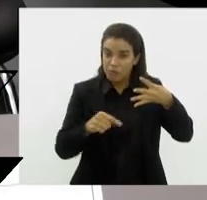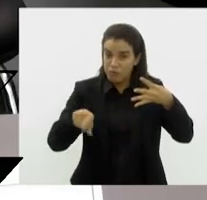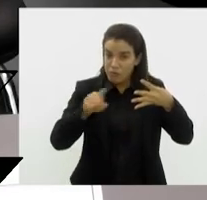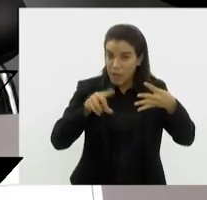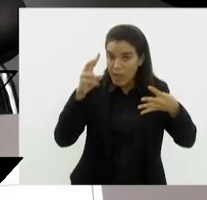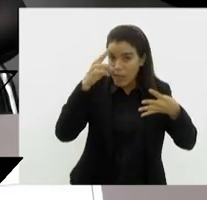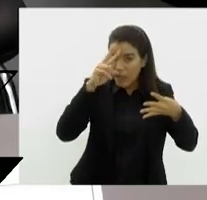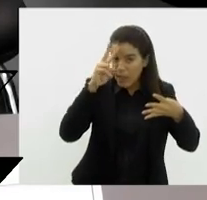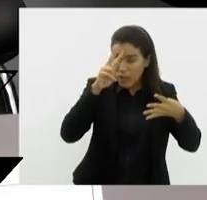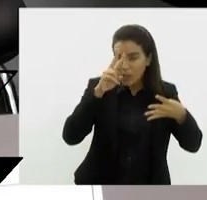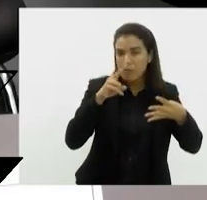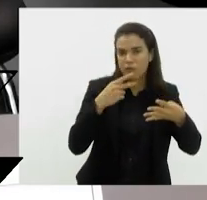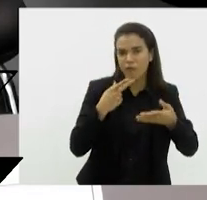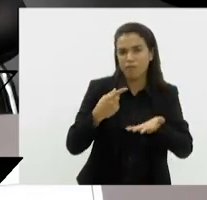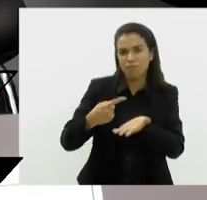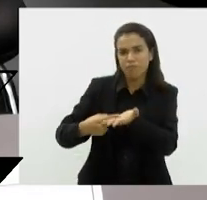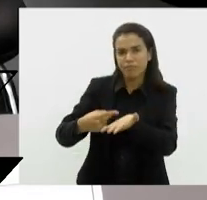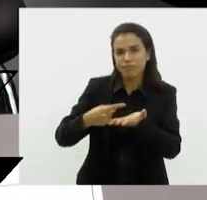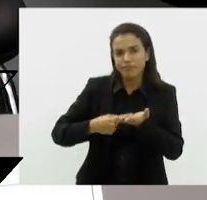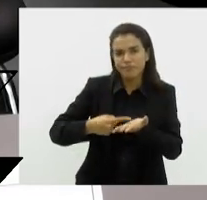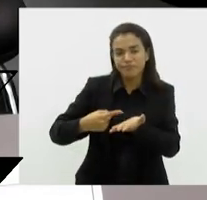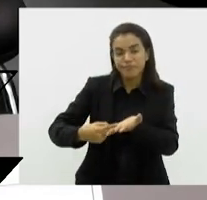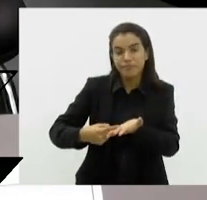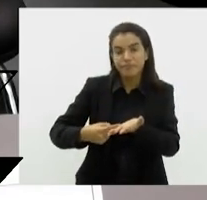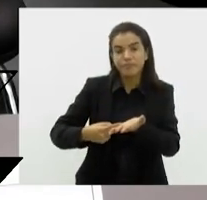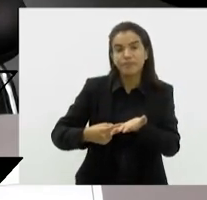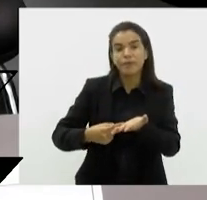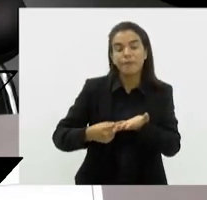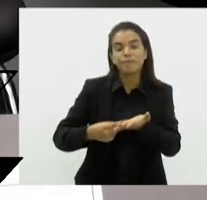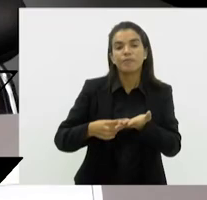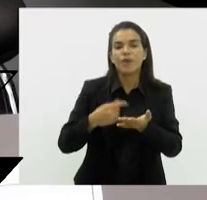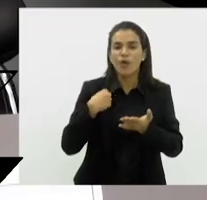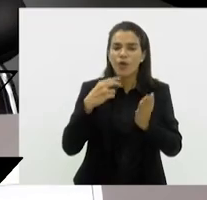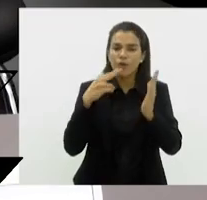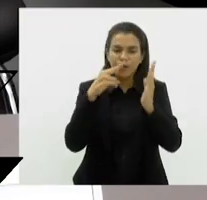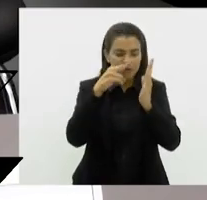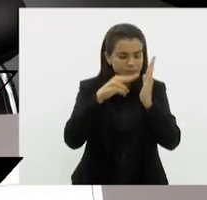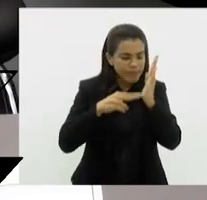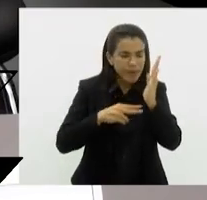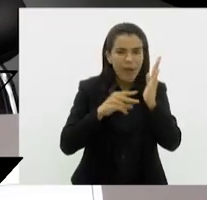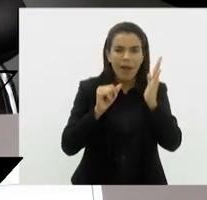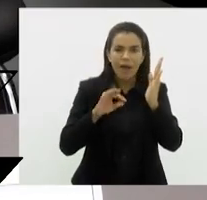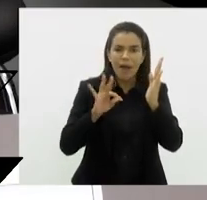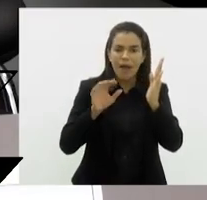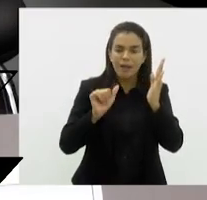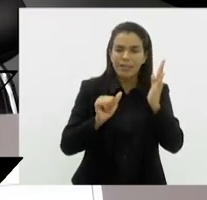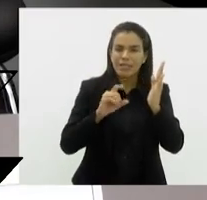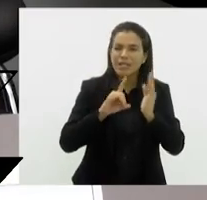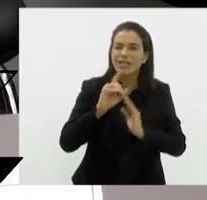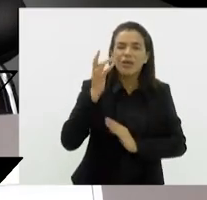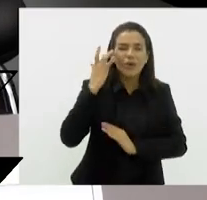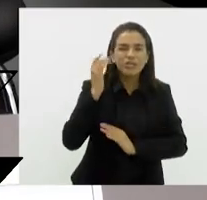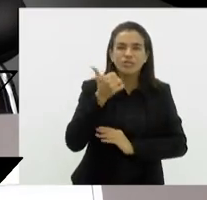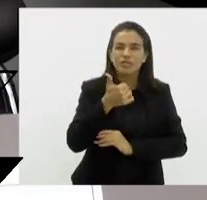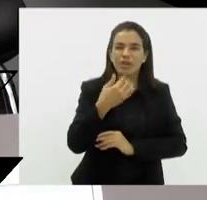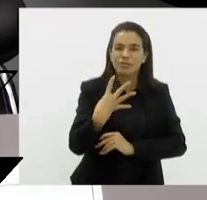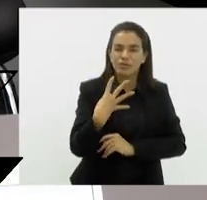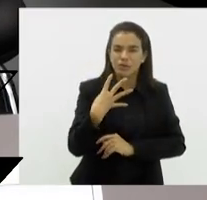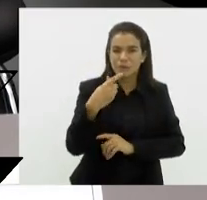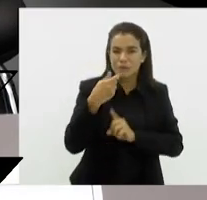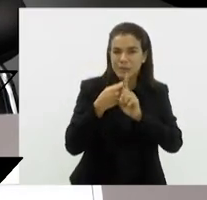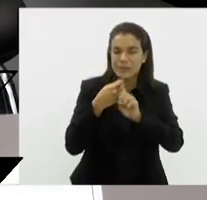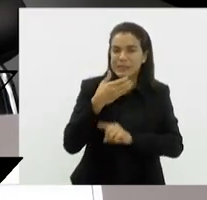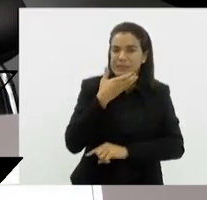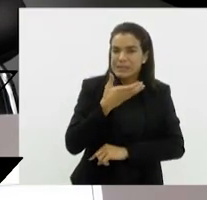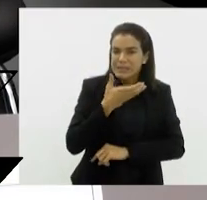foi feito esse acordo. E eu vi na ata do dia seguinte, dessa, se não me engano, foi 14 de dezembro,